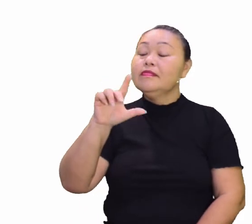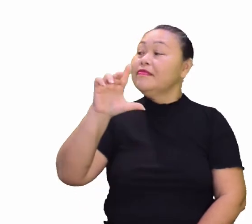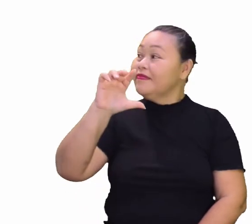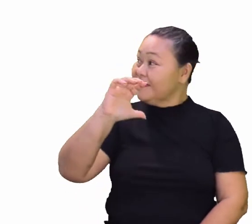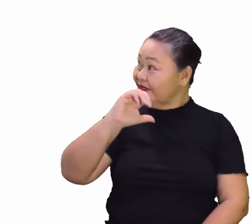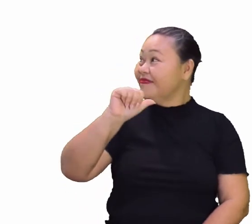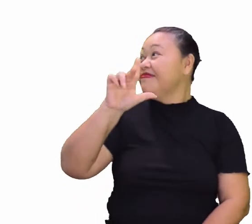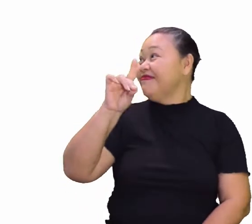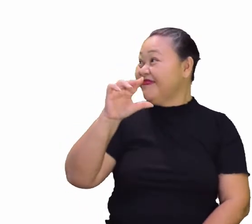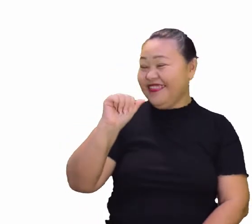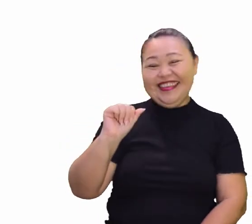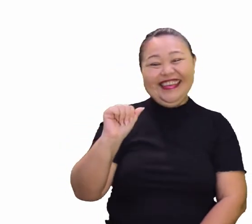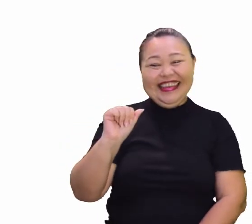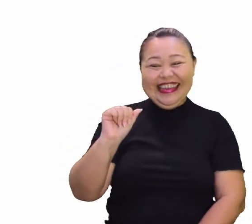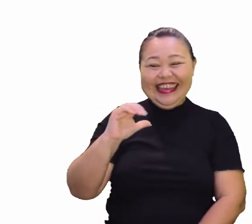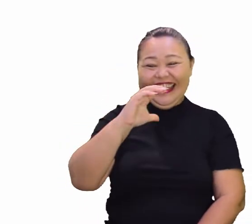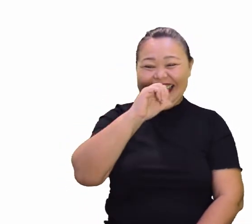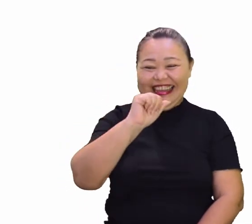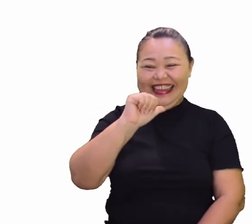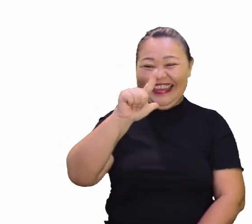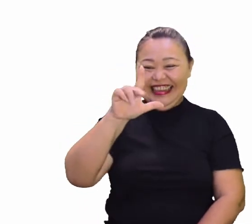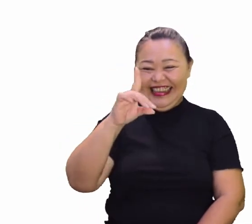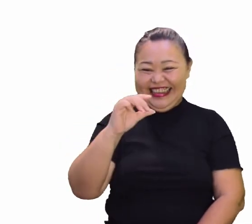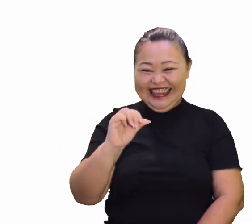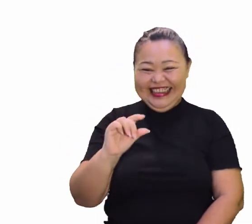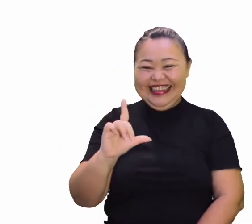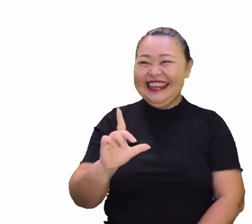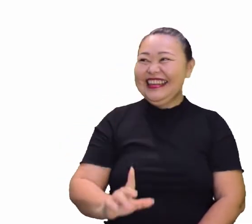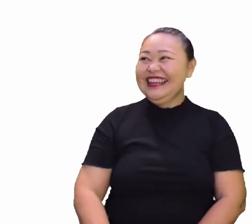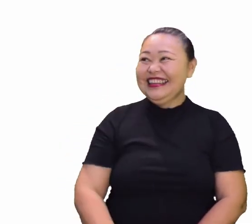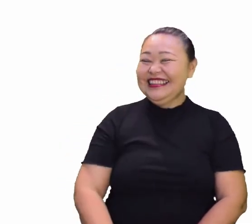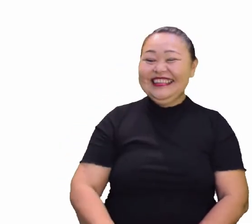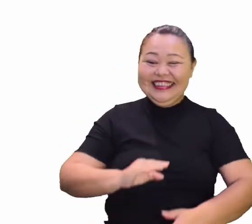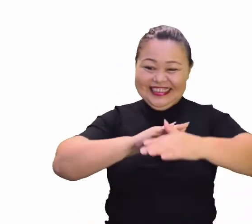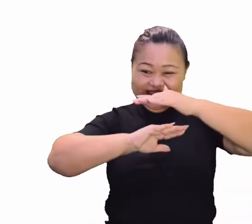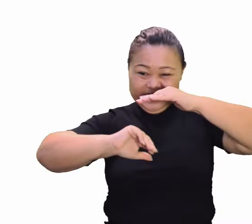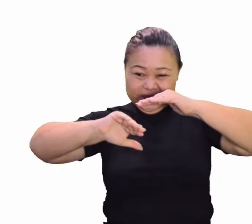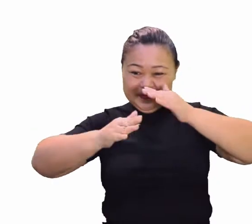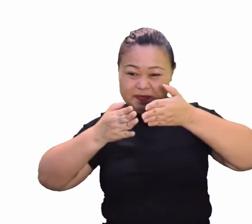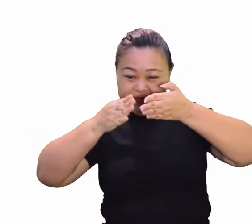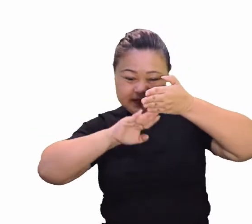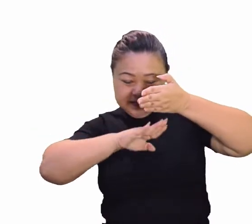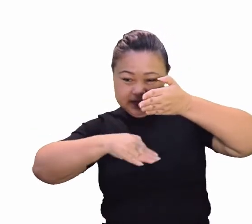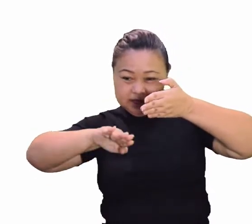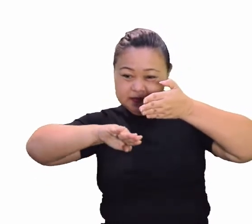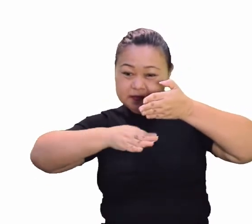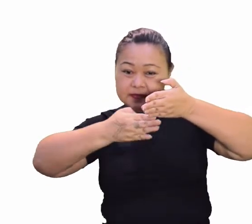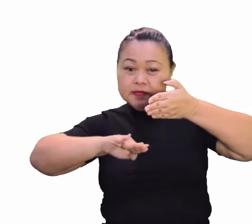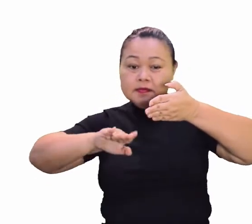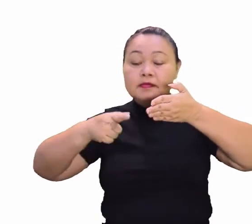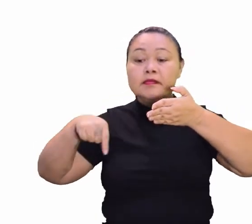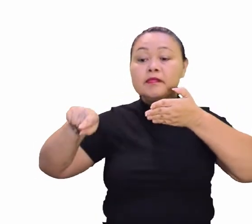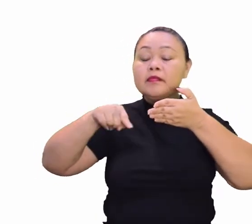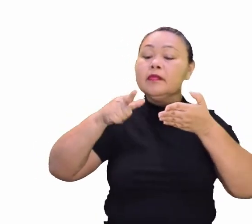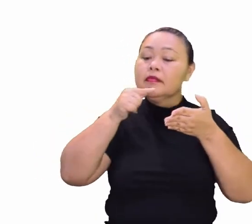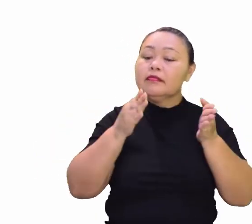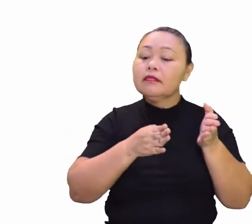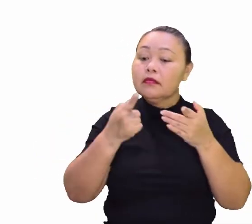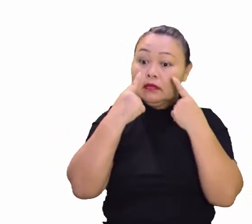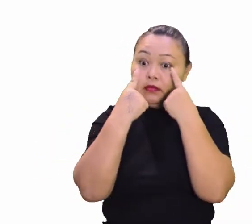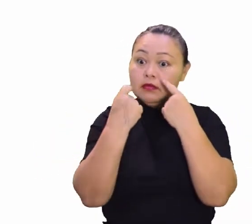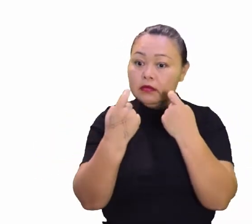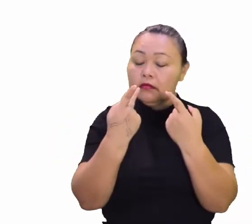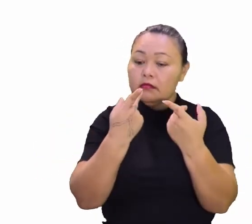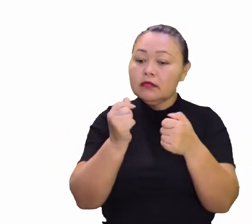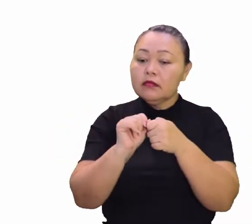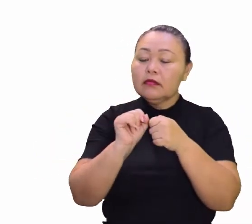1,20 metros de calado, tá vendo aí? Olha. E professor Jorge, maior parte esse rio, é interessante